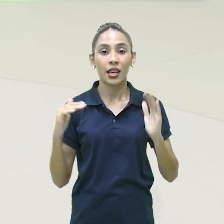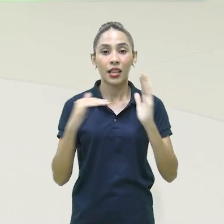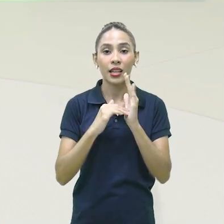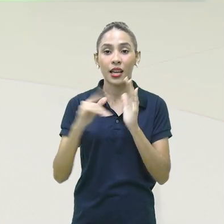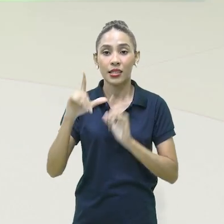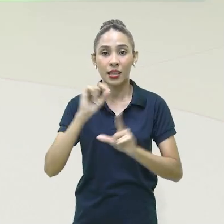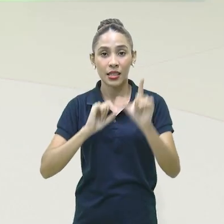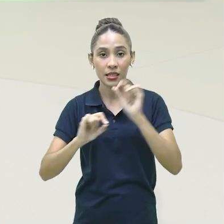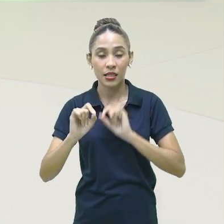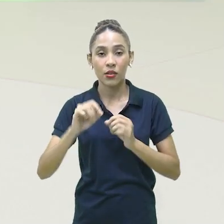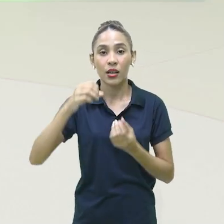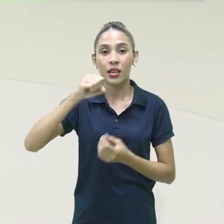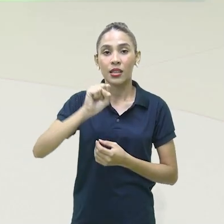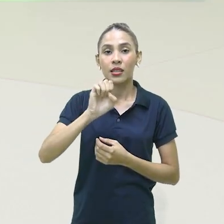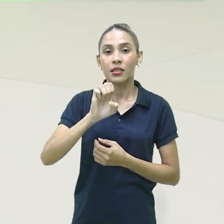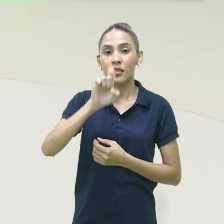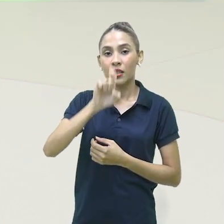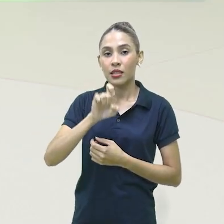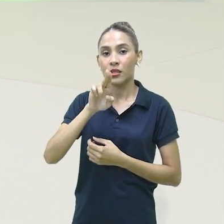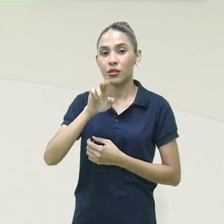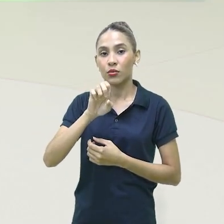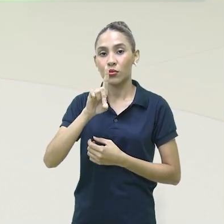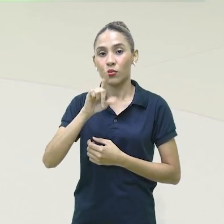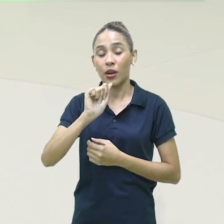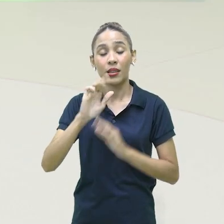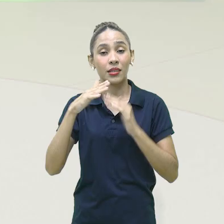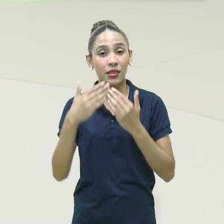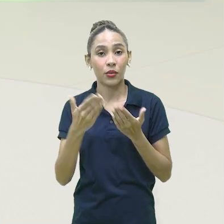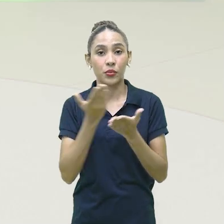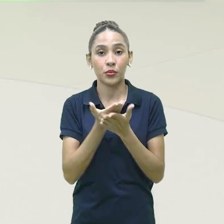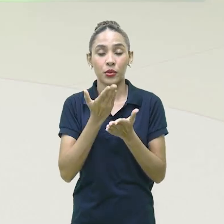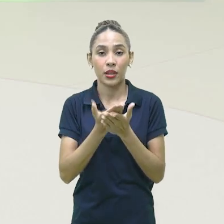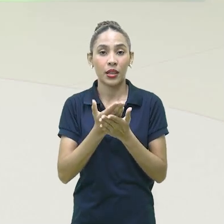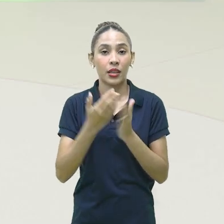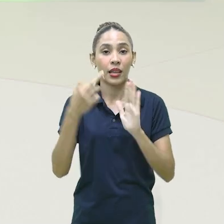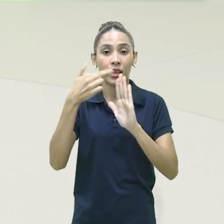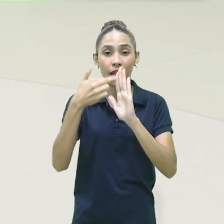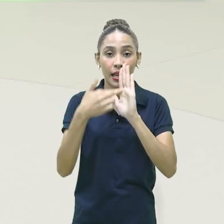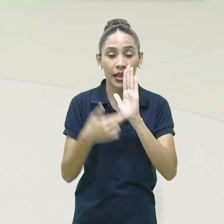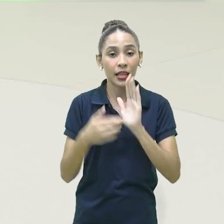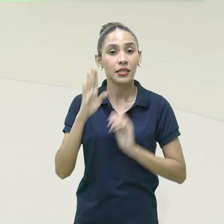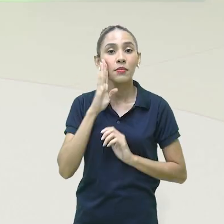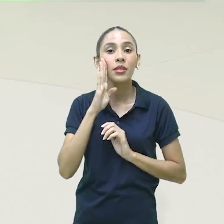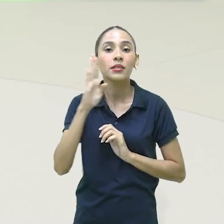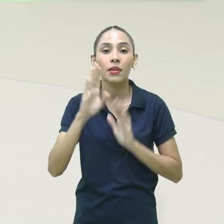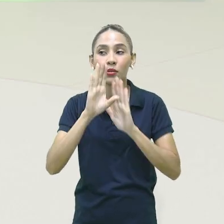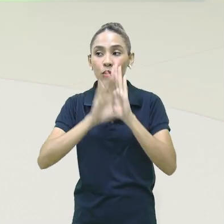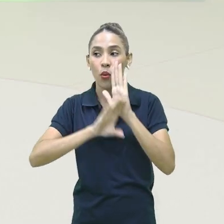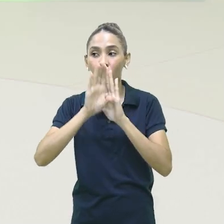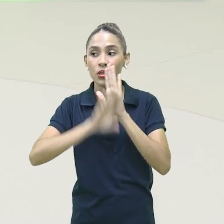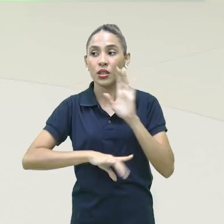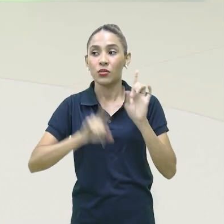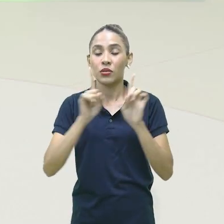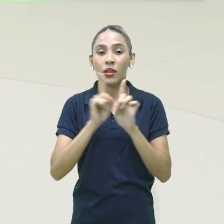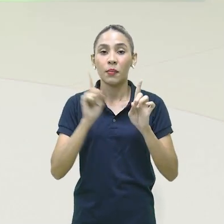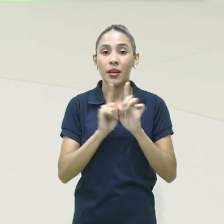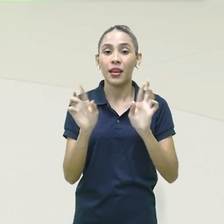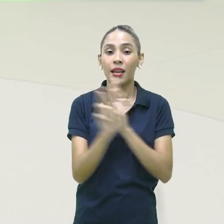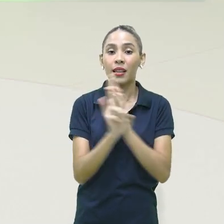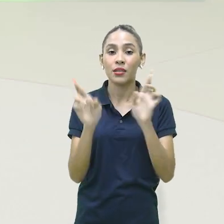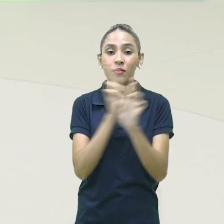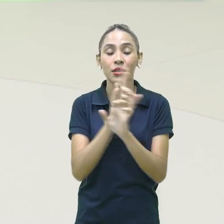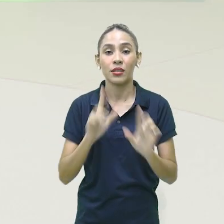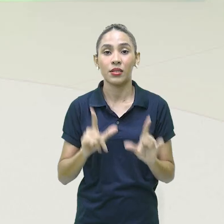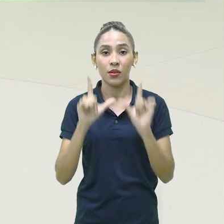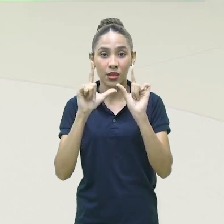seleção sexual. Então, vamos explorar aí os principais conceitos relacionados,